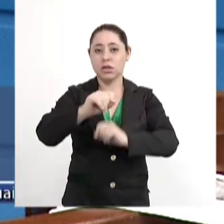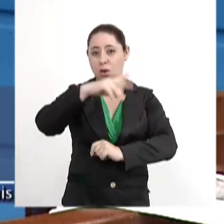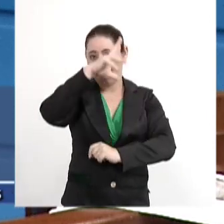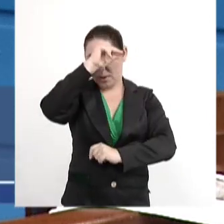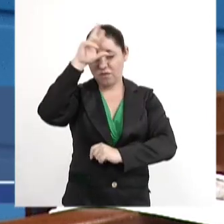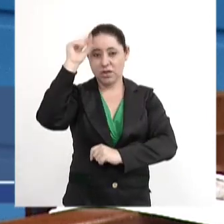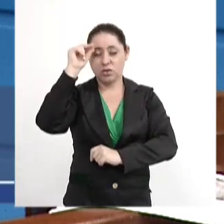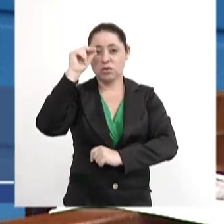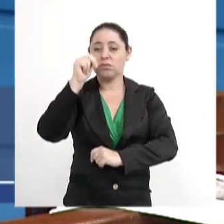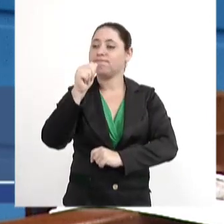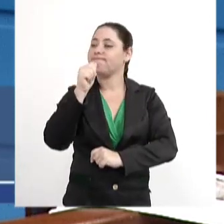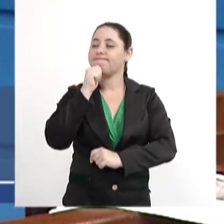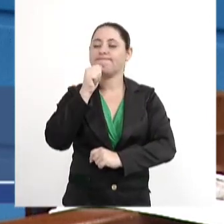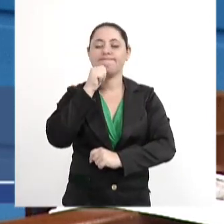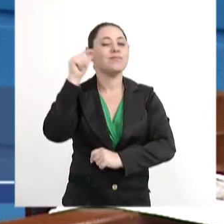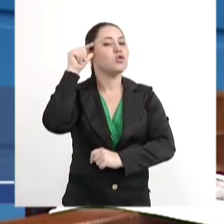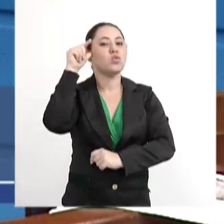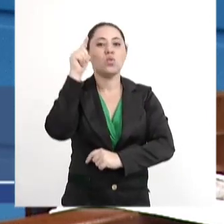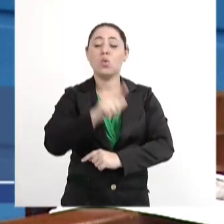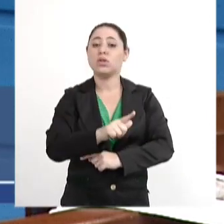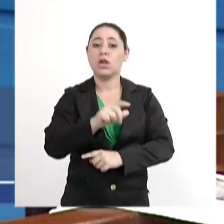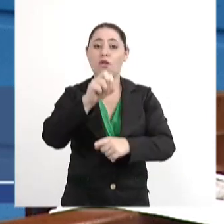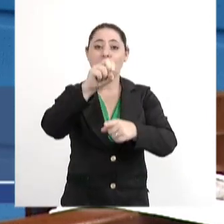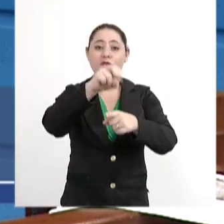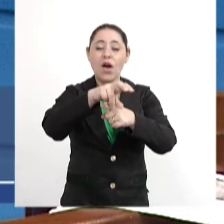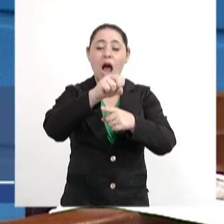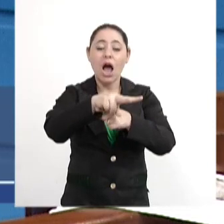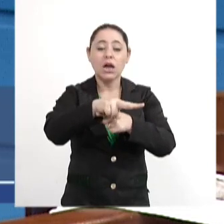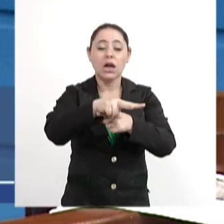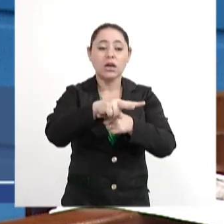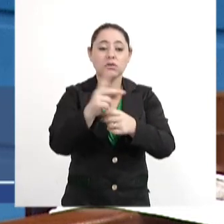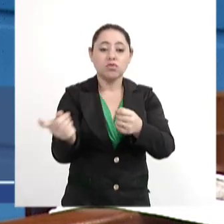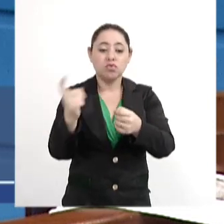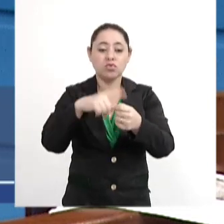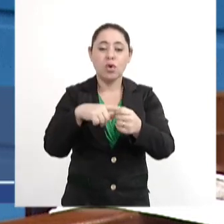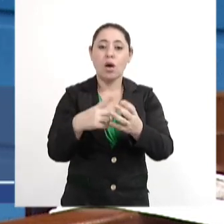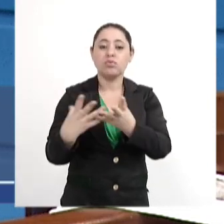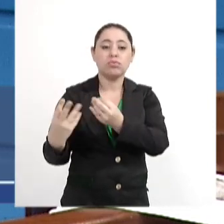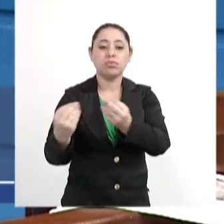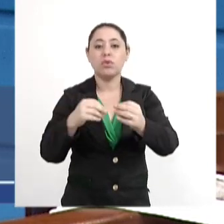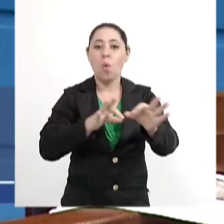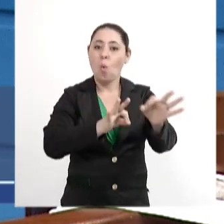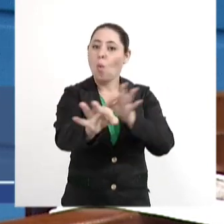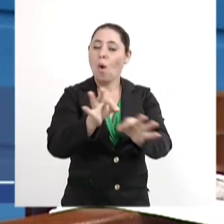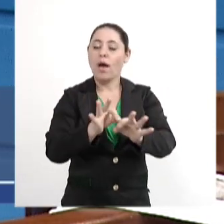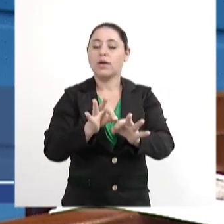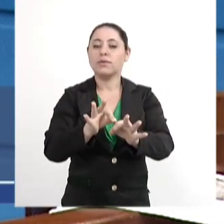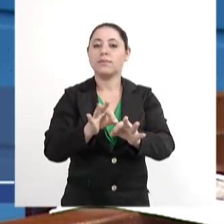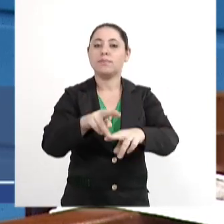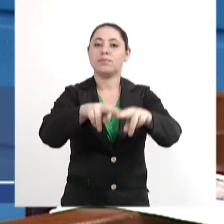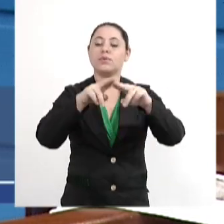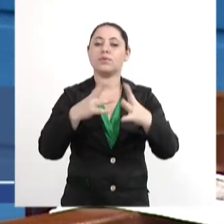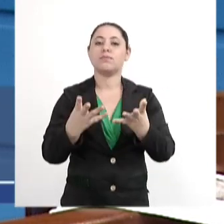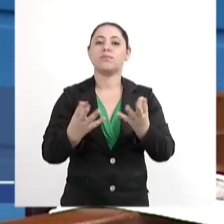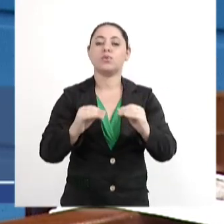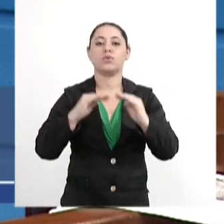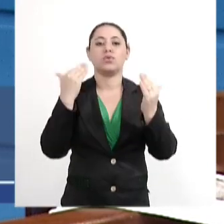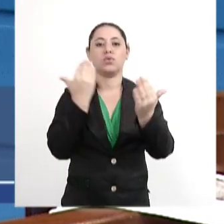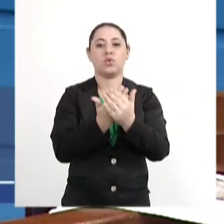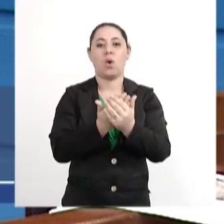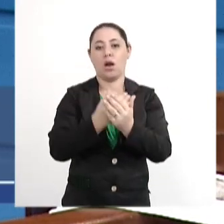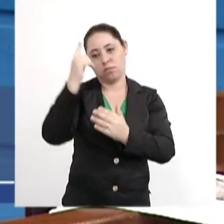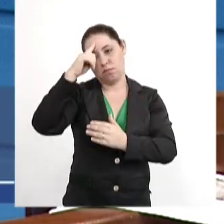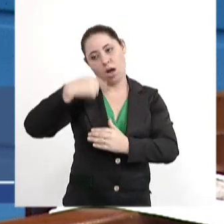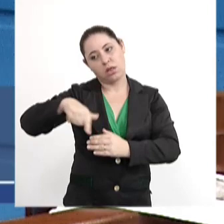ainda não conseguiu suprir as vagas dos professores, e por conta disso, muitas escolas dispensando